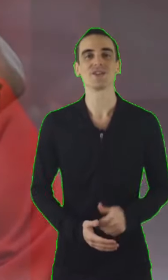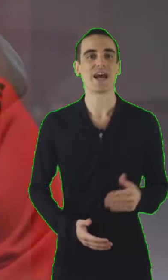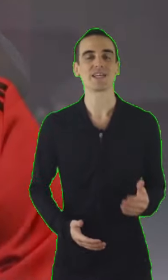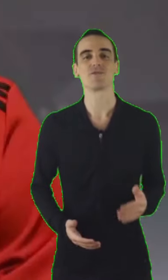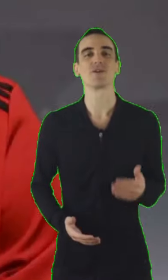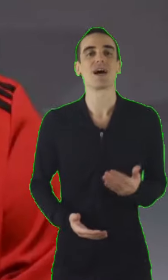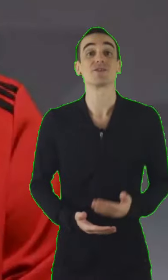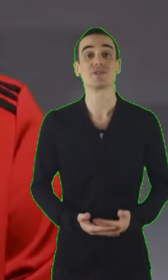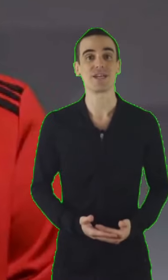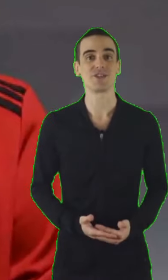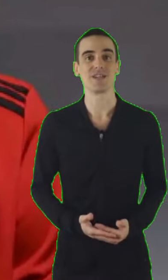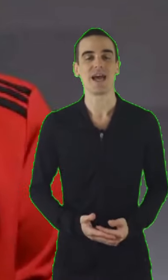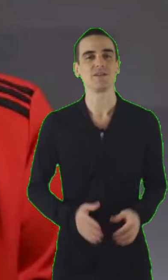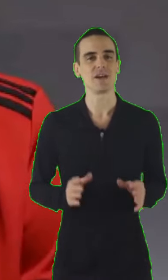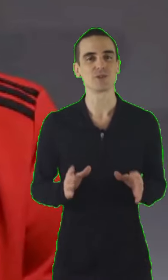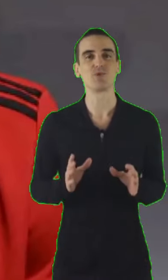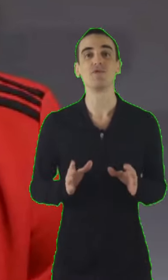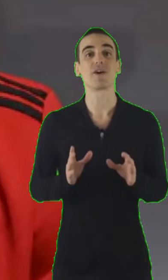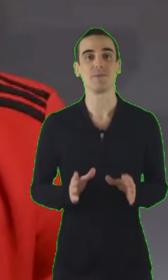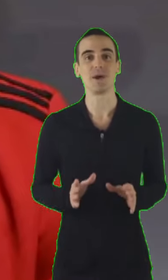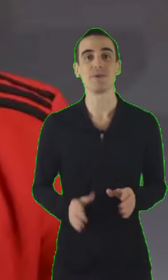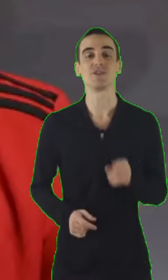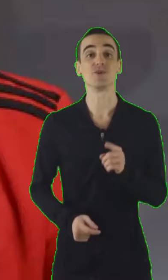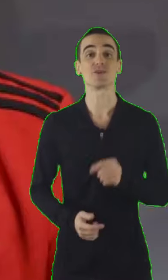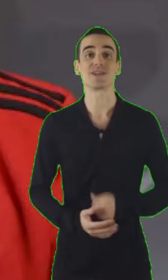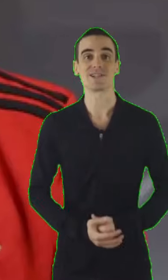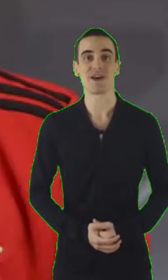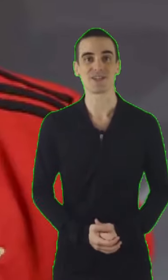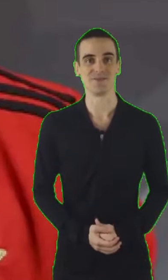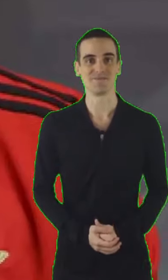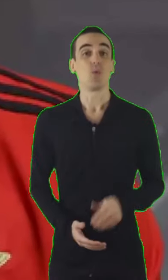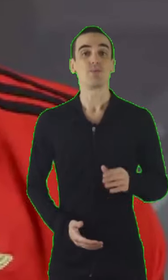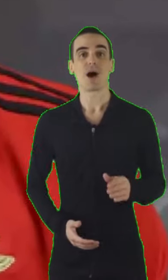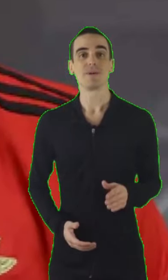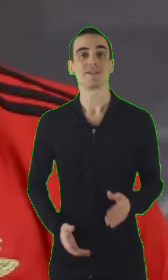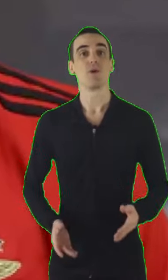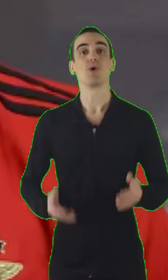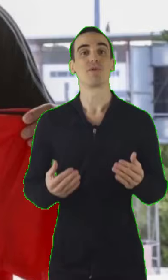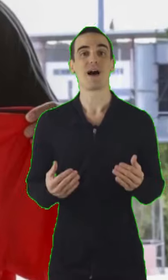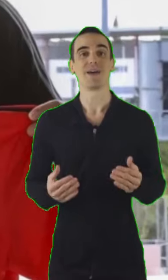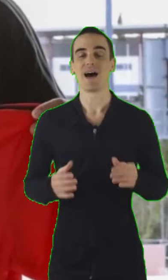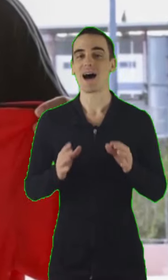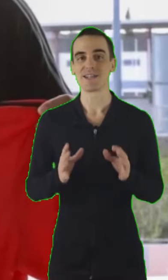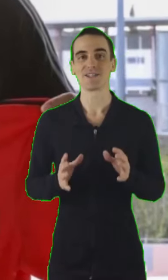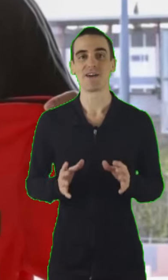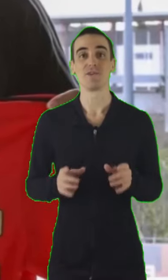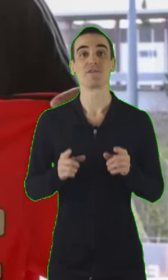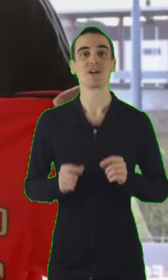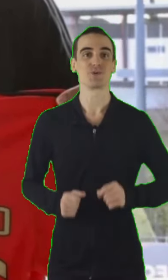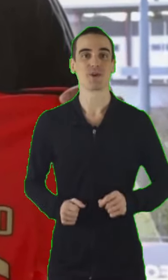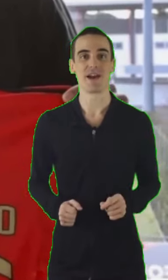disso, Lucas Veríssimo ficou de fora da Copa do Mundo, já que perdeu espaço no grupo que foi para o Catar para o zagueiro Bremer, da Juventus, da